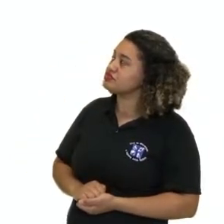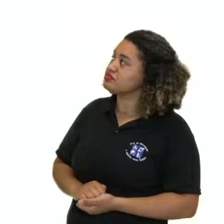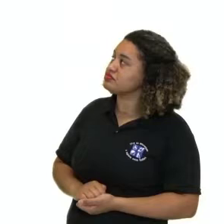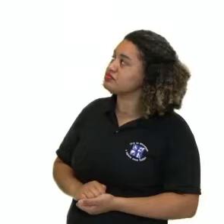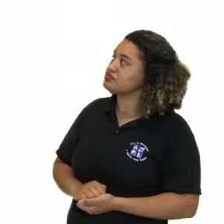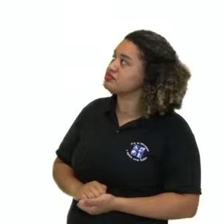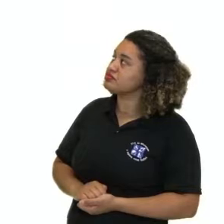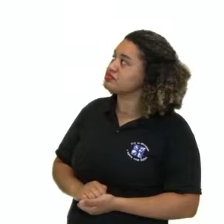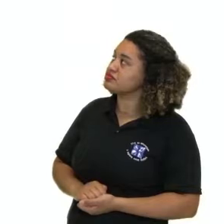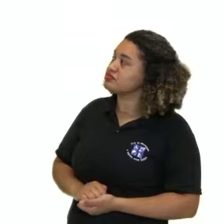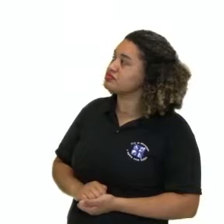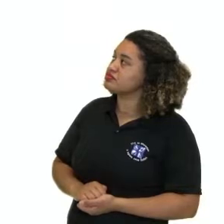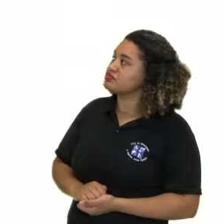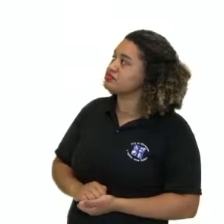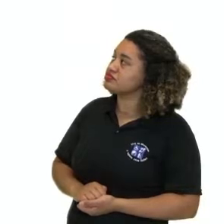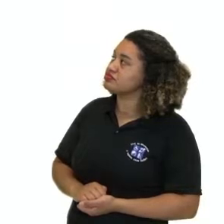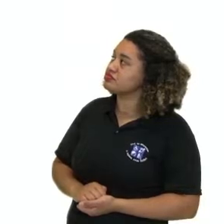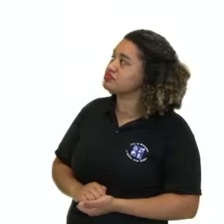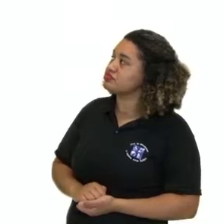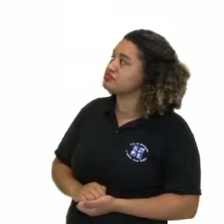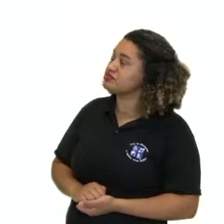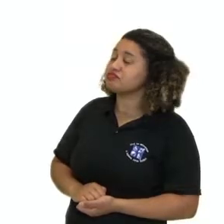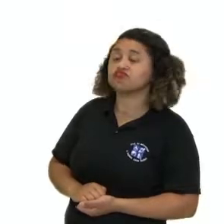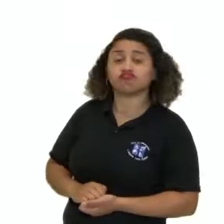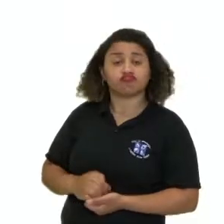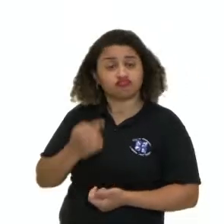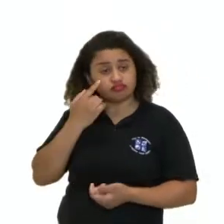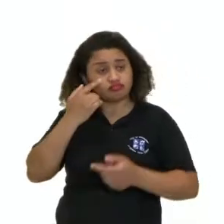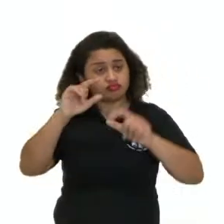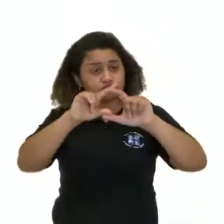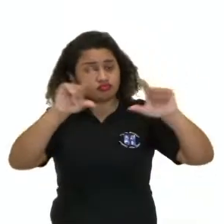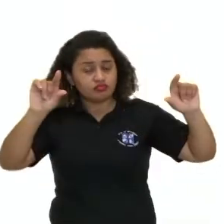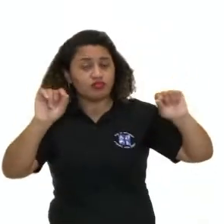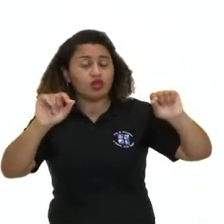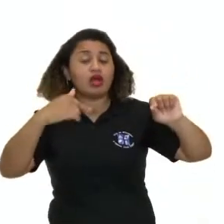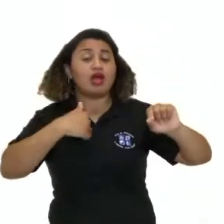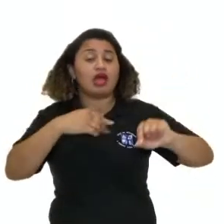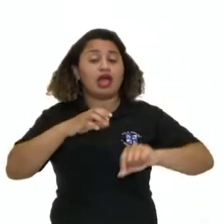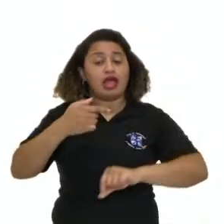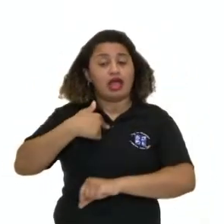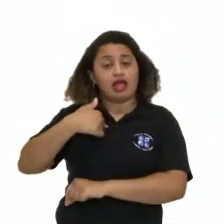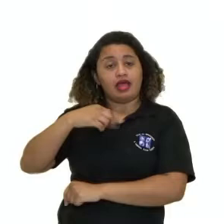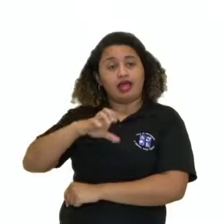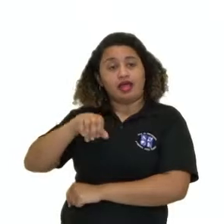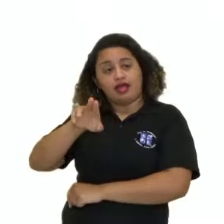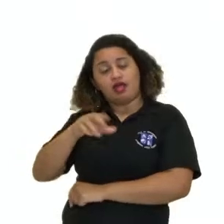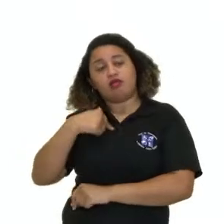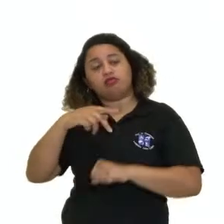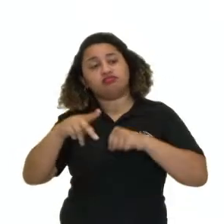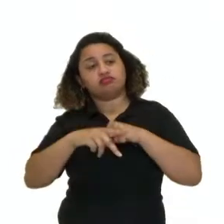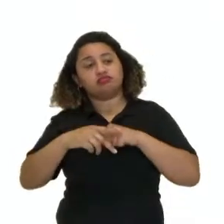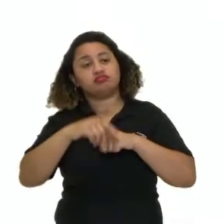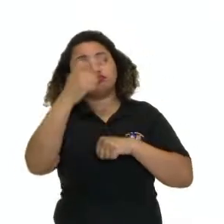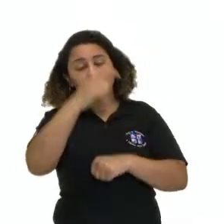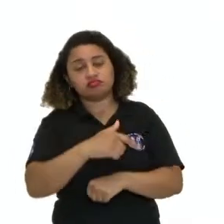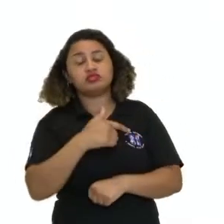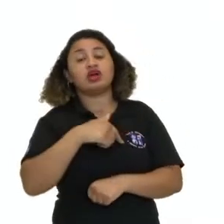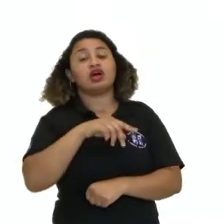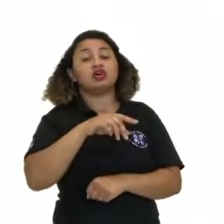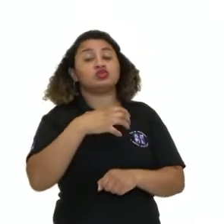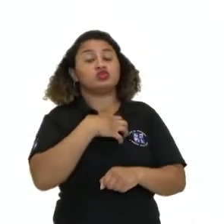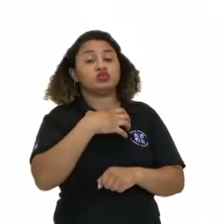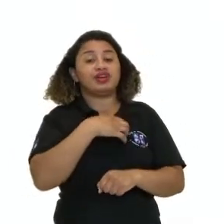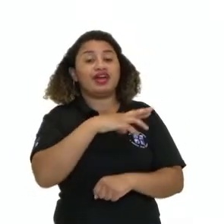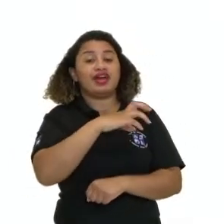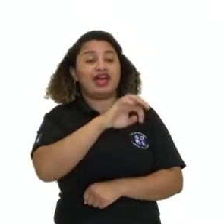que estudavam em um ótimo colégio público de São Carlos. Eu é um pronome pessoal do caso reto, mim é um pronome pessoal do caso